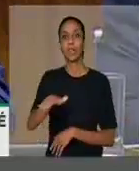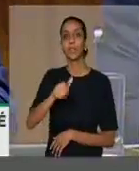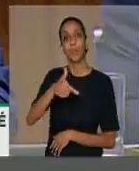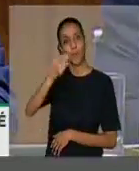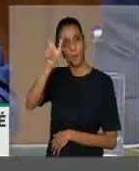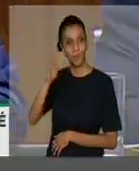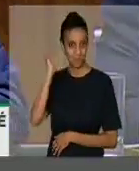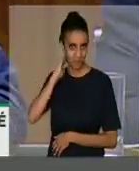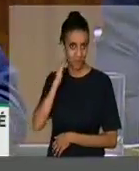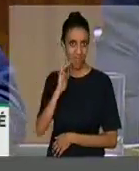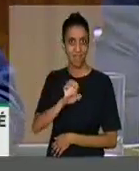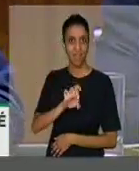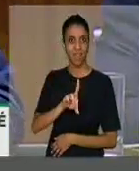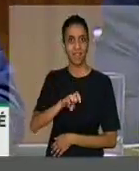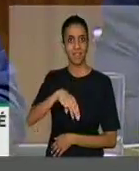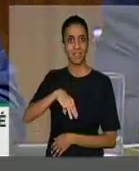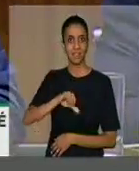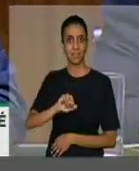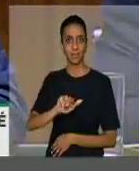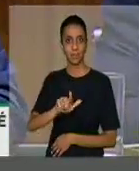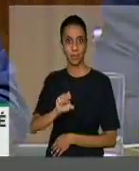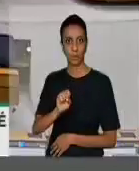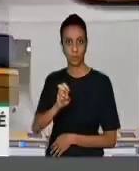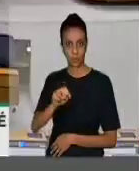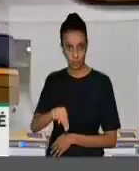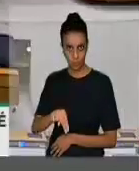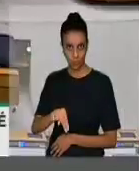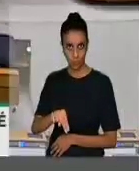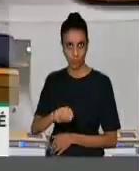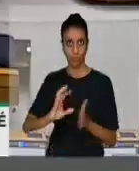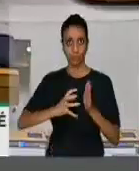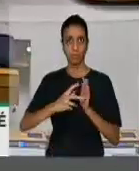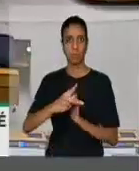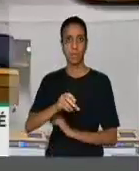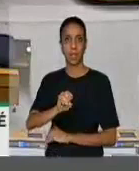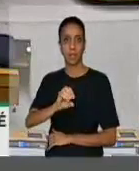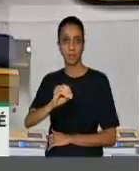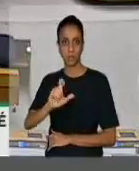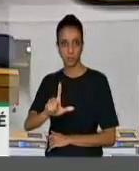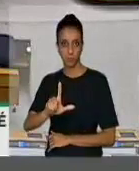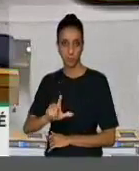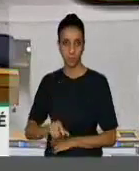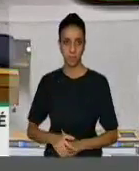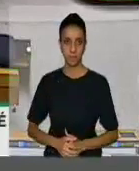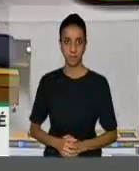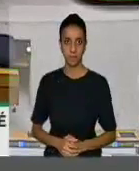paraense, deputado Edmilson Rodrigues. Falar pelo PSOL.